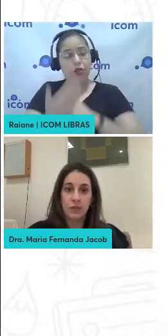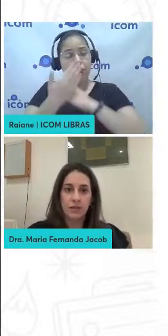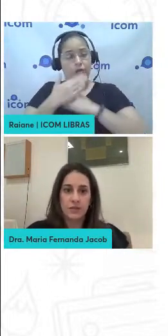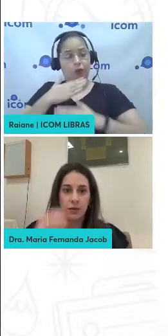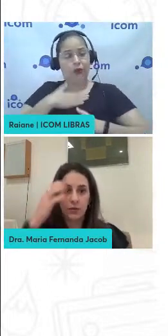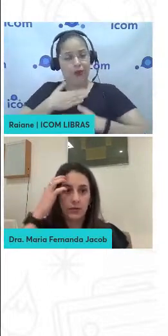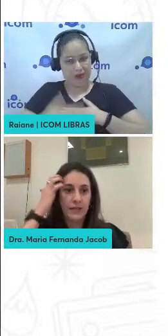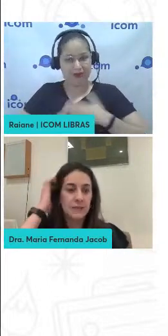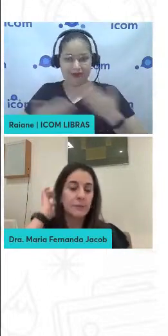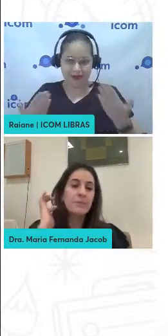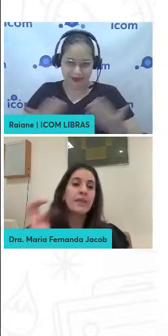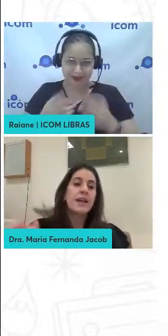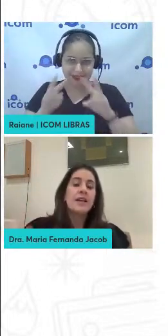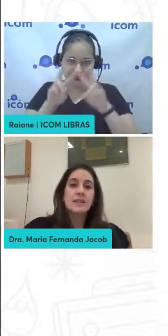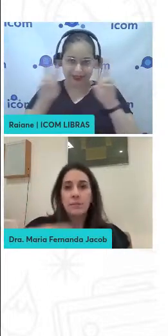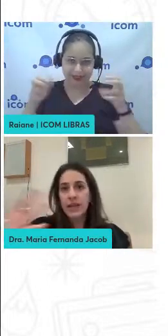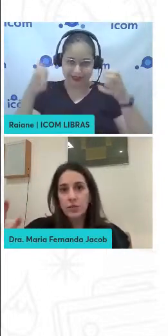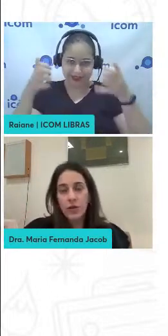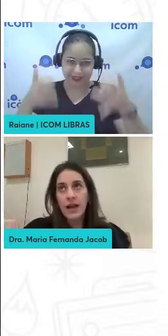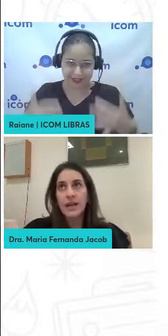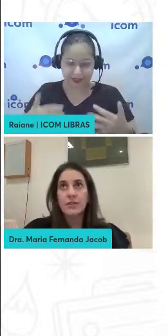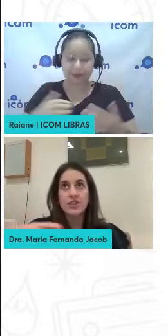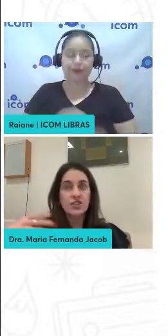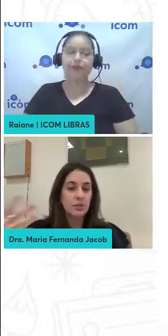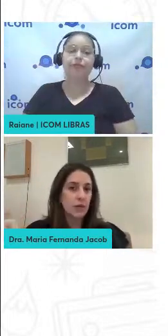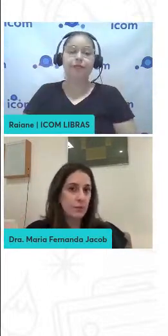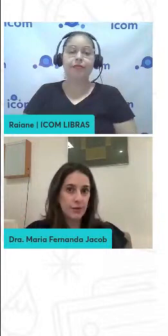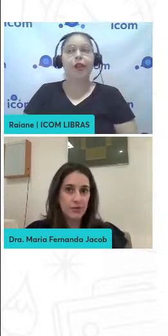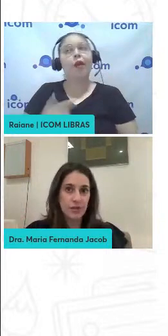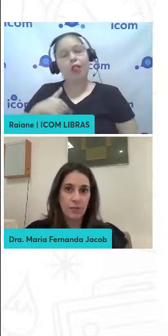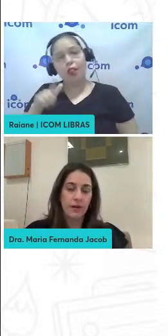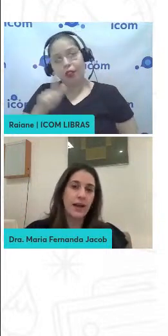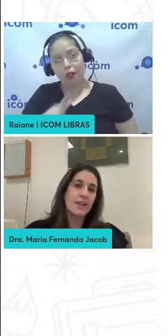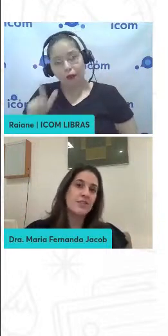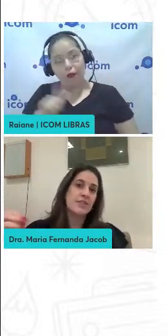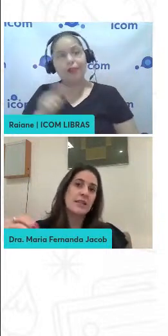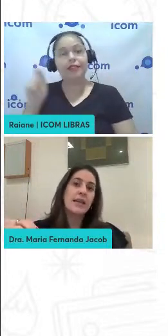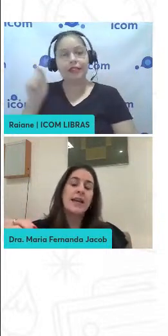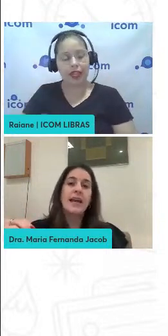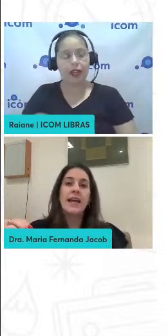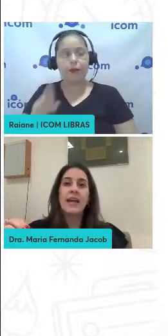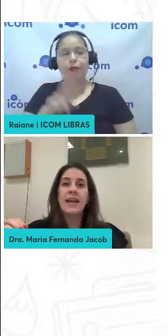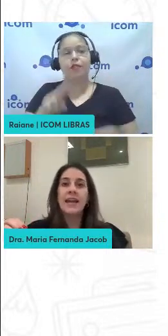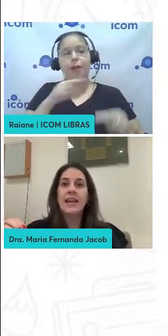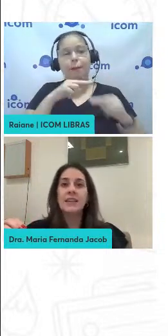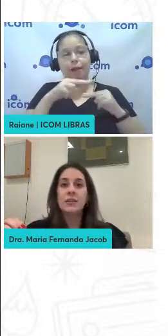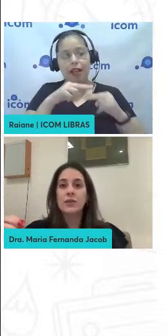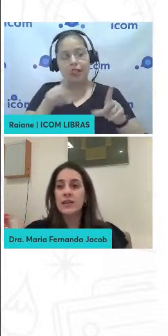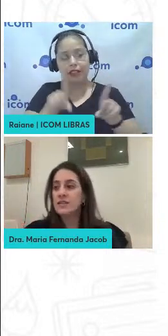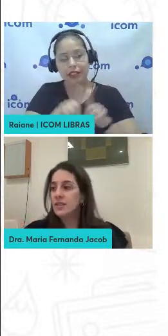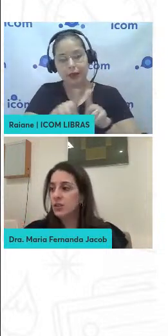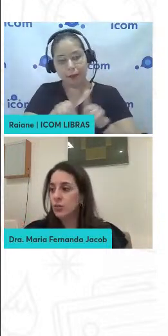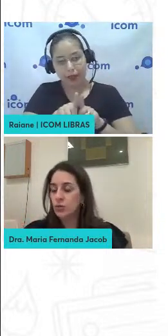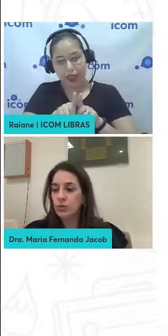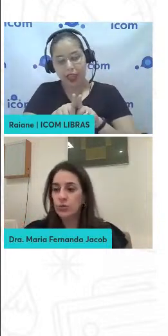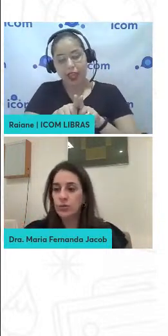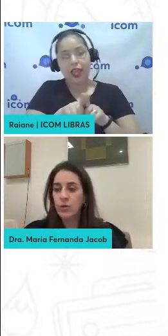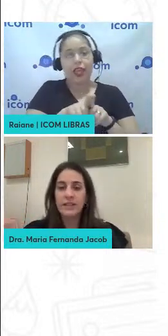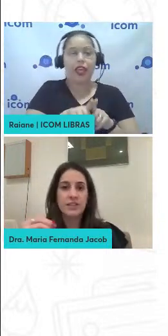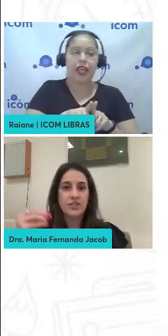hoje o tema da nossa conversa. Sabendo, claro, que a gente também pode usar o Pilates no